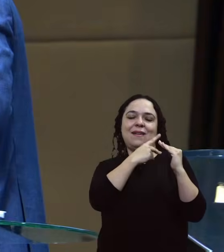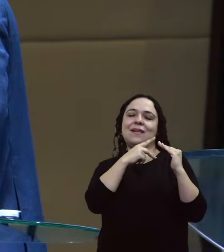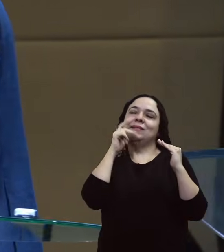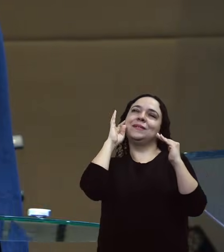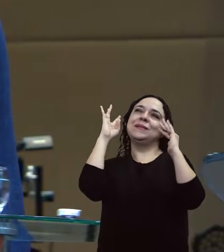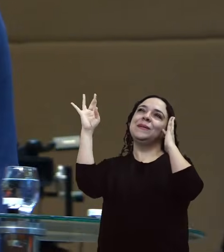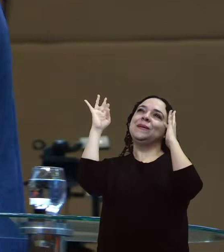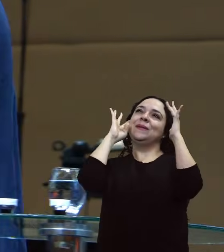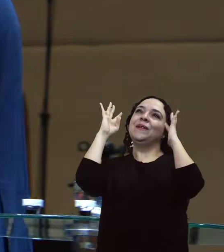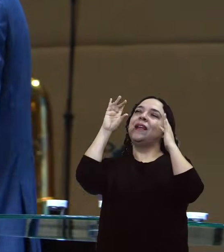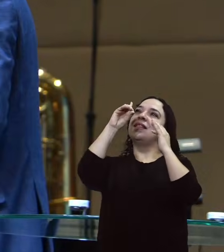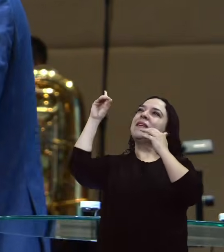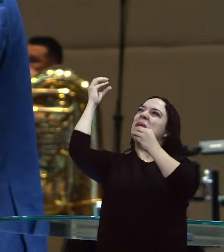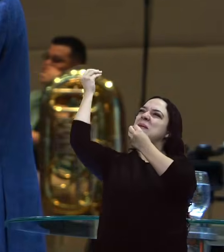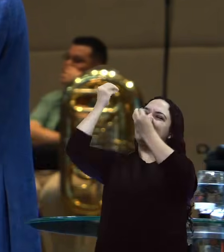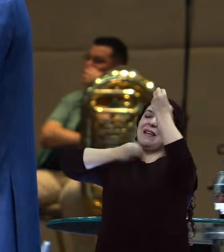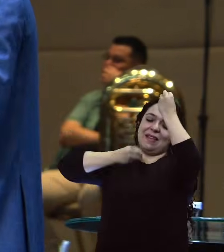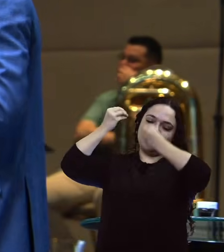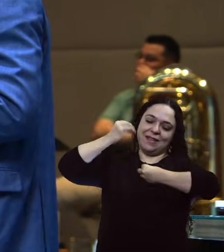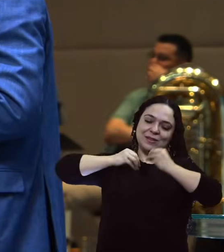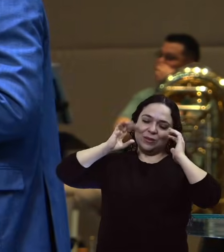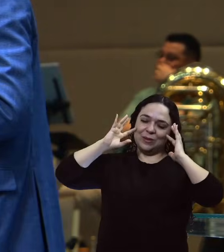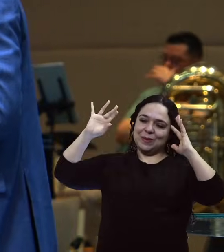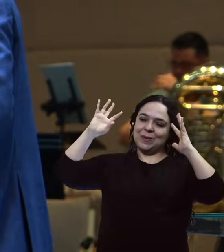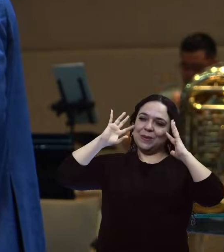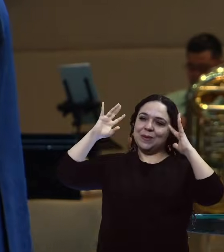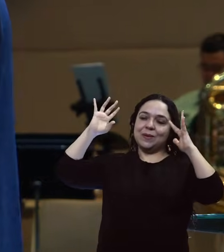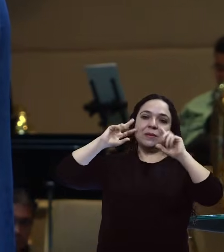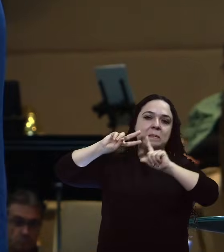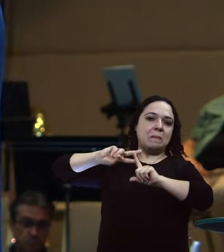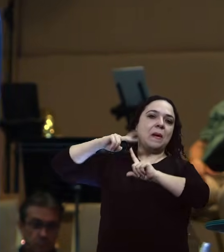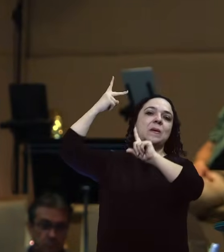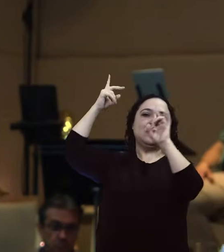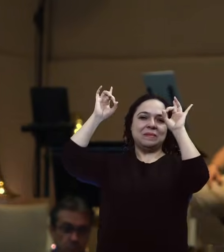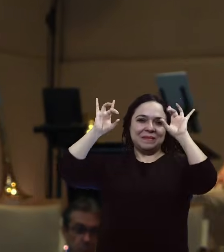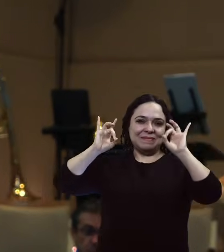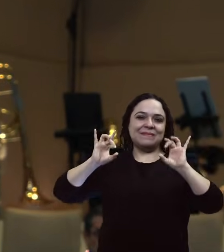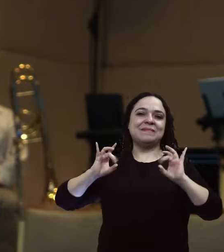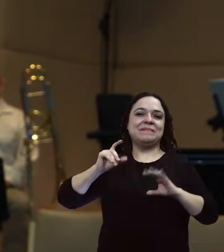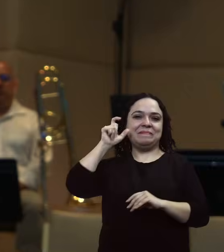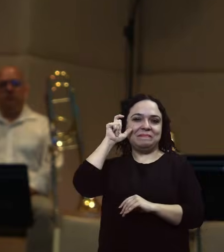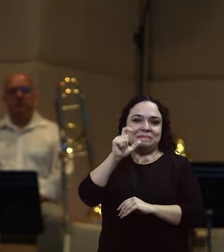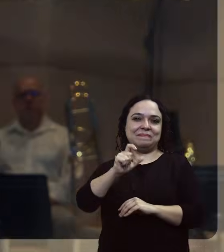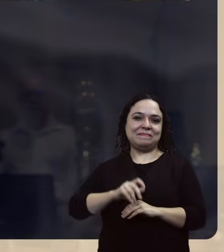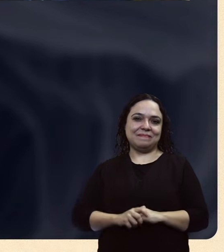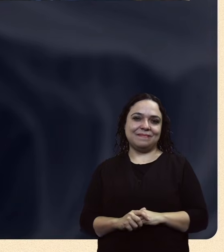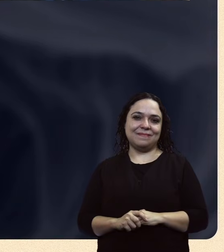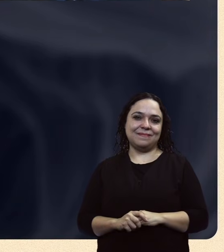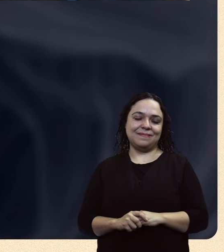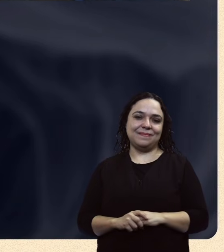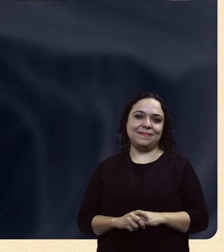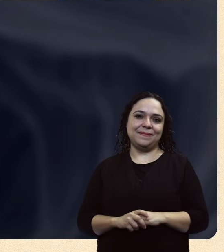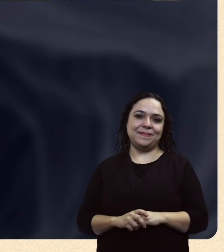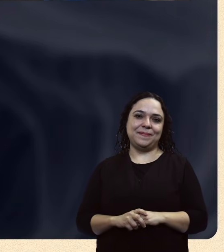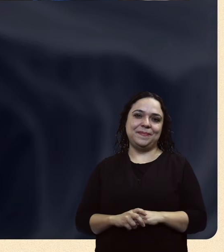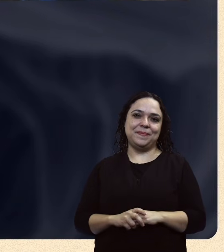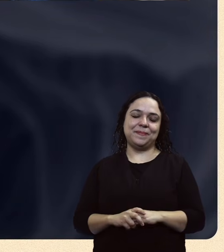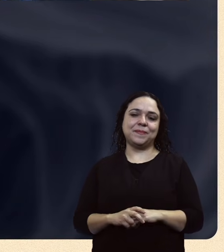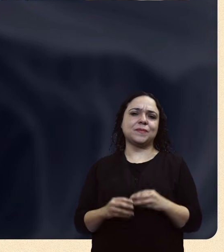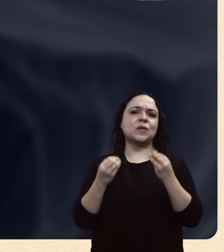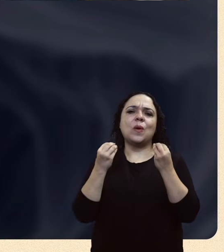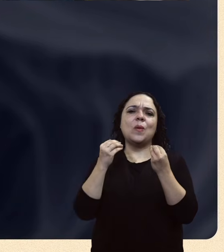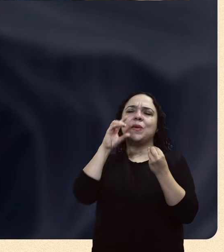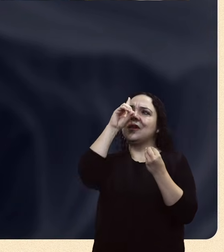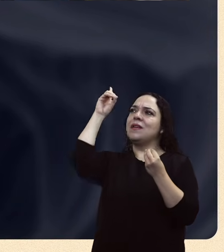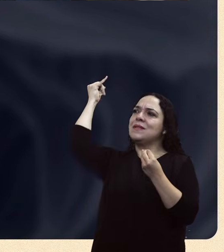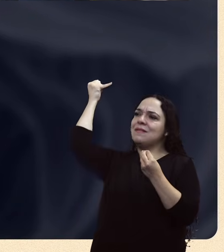Deus o visita de maneira especial, lhe dá alguns sonhos interessantes. A maneira de Deus